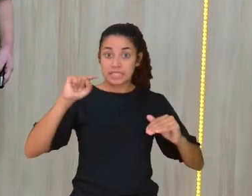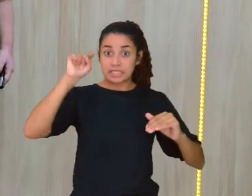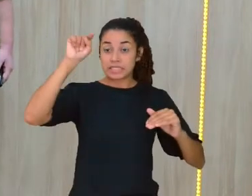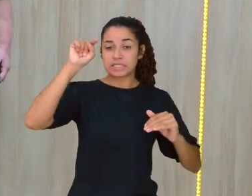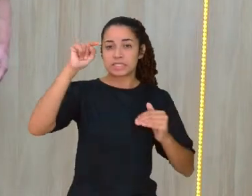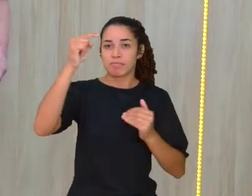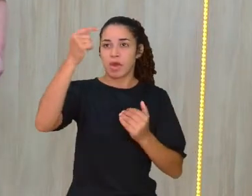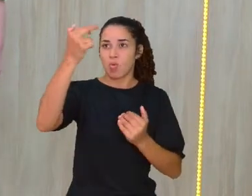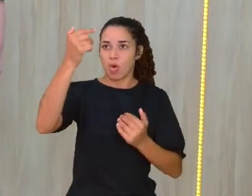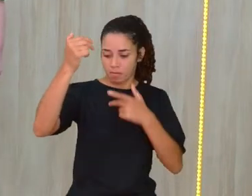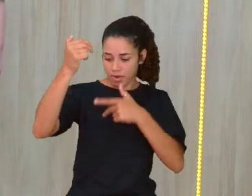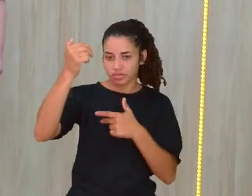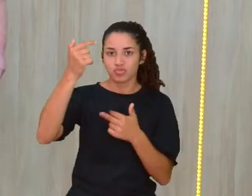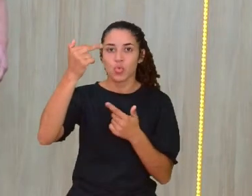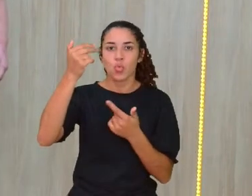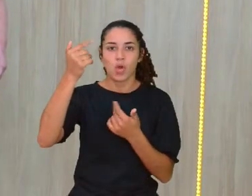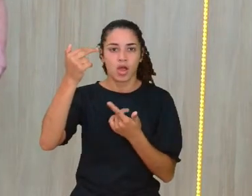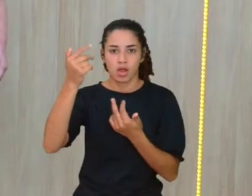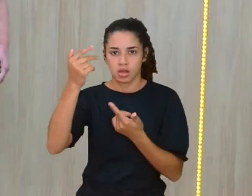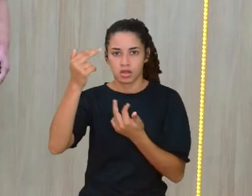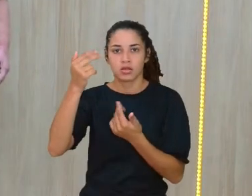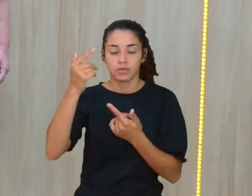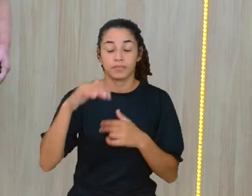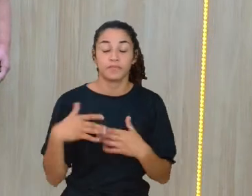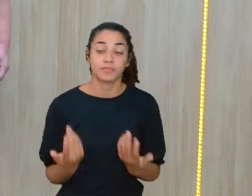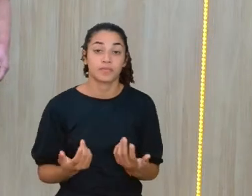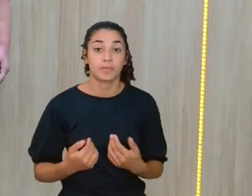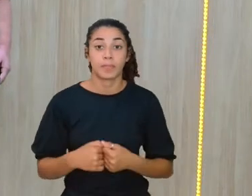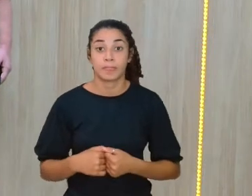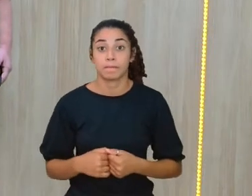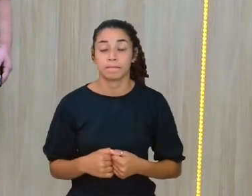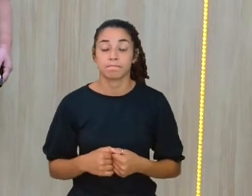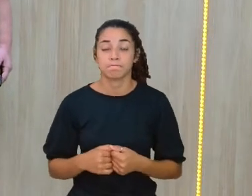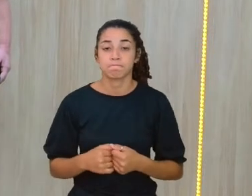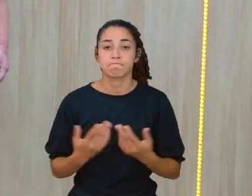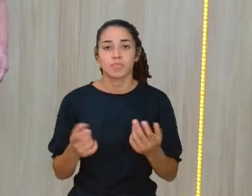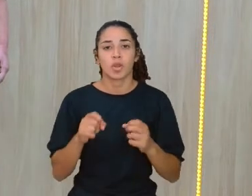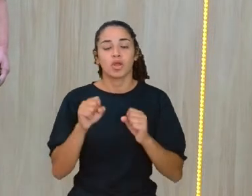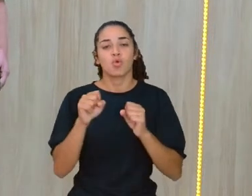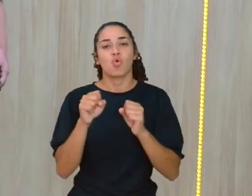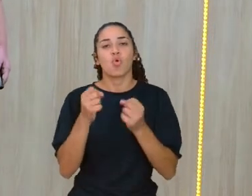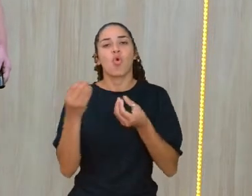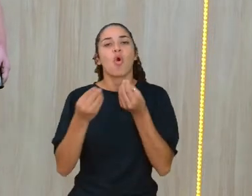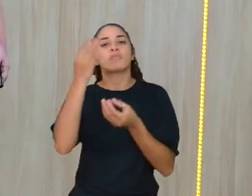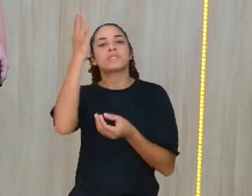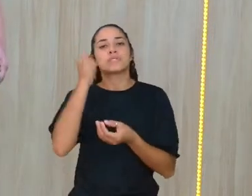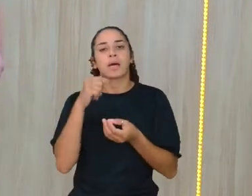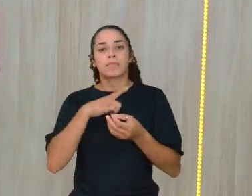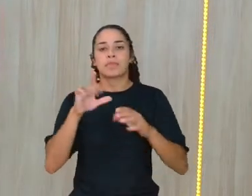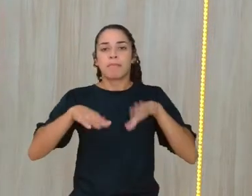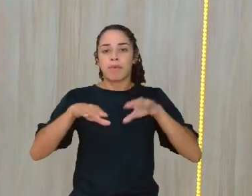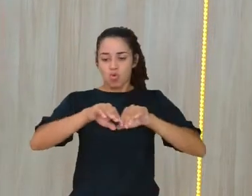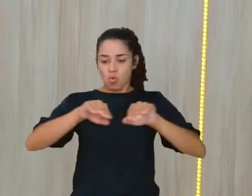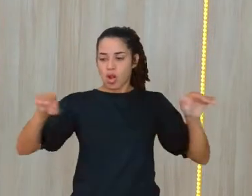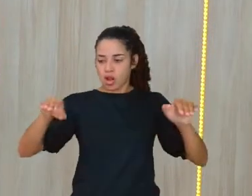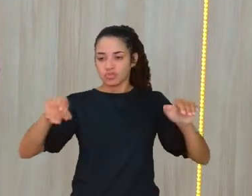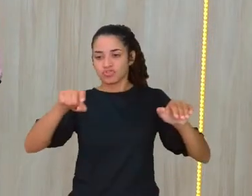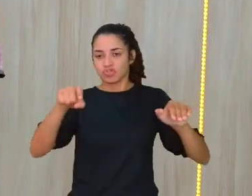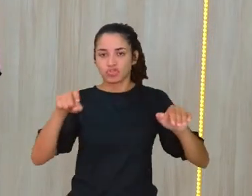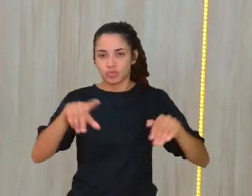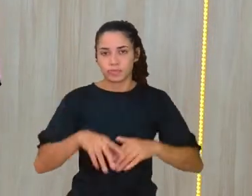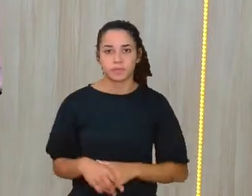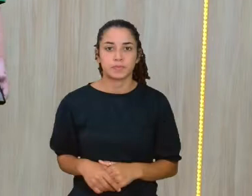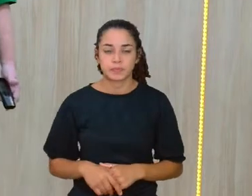simétrico em relação ao eixo das abscissas, que é o eixo Y, ou seja, o eixo